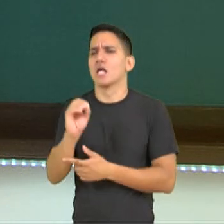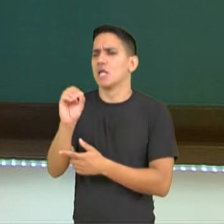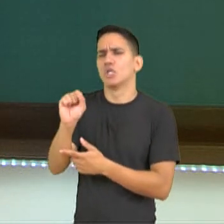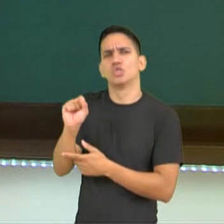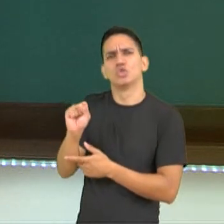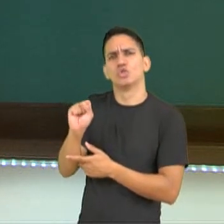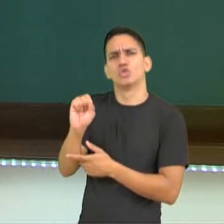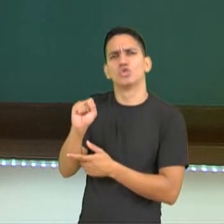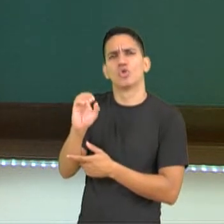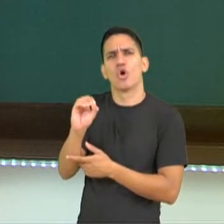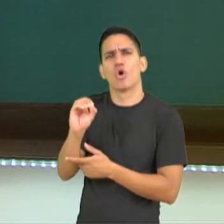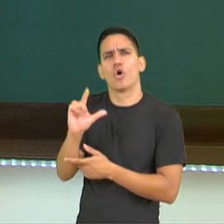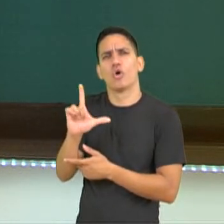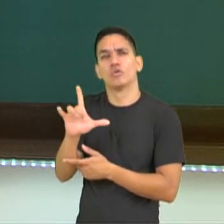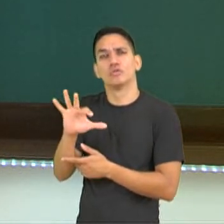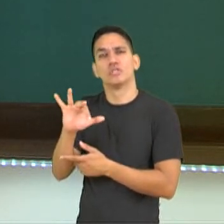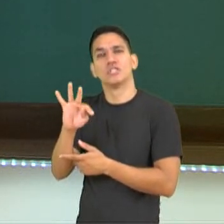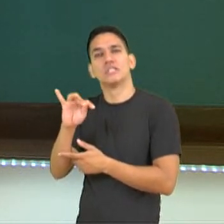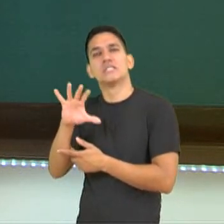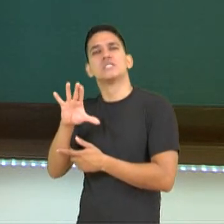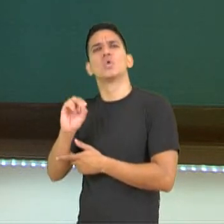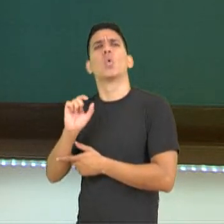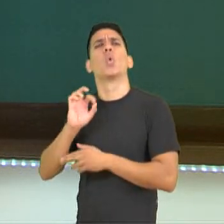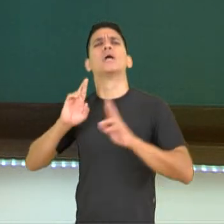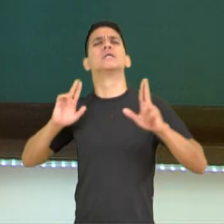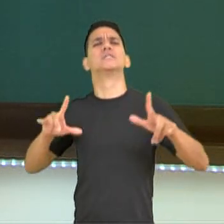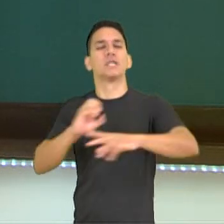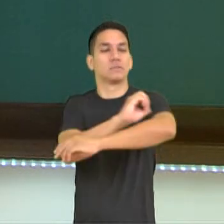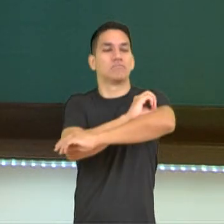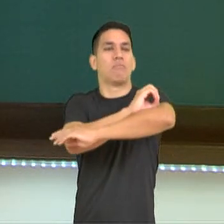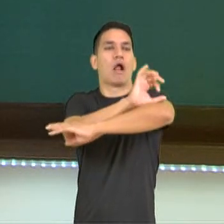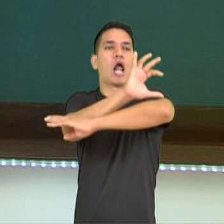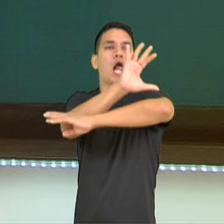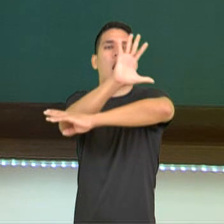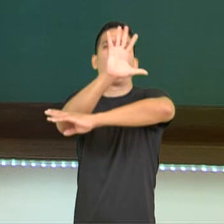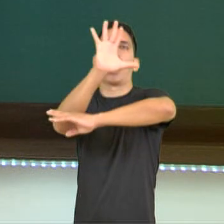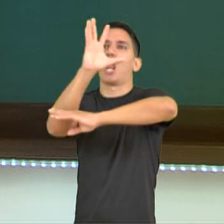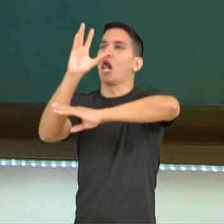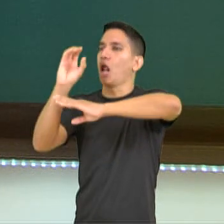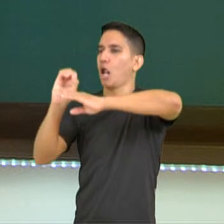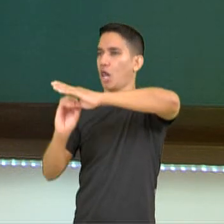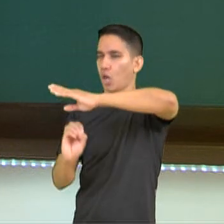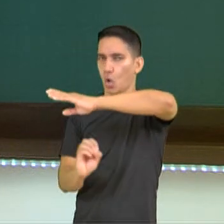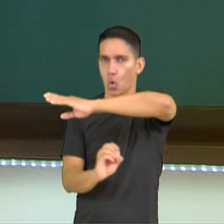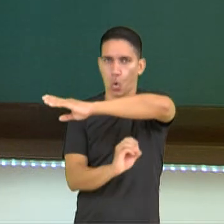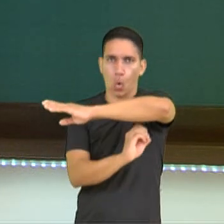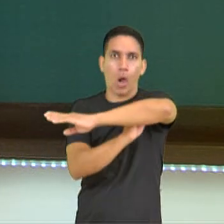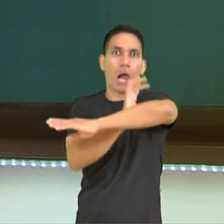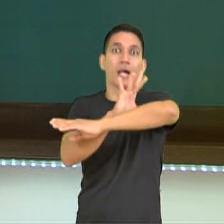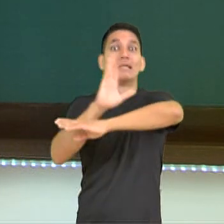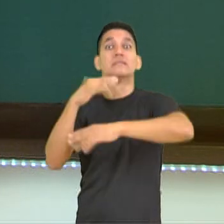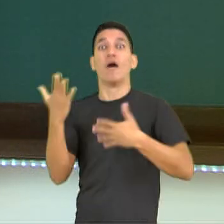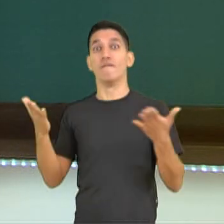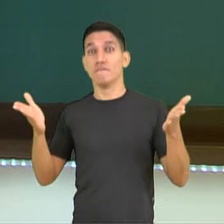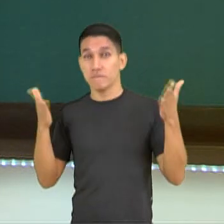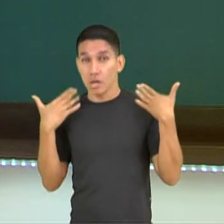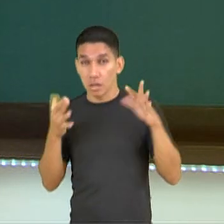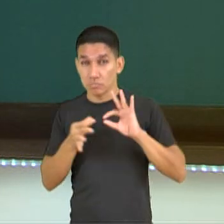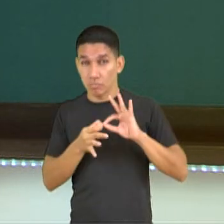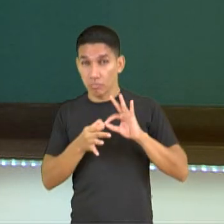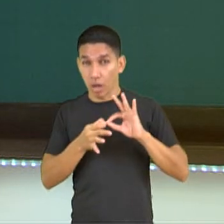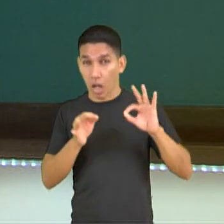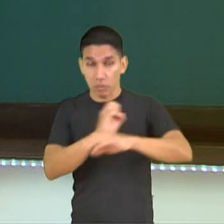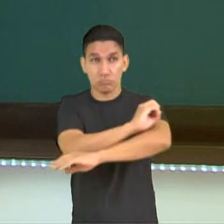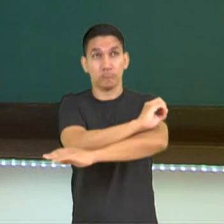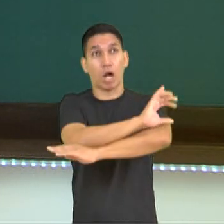inverno. É a diferença entre o tamanho do dia e da noite. No verão, nós vamos ter o quê? Dia longo